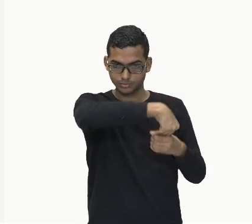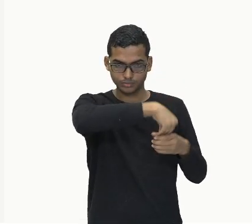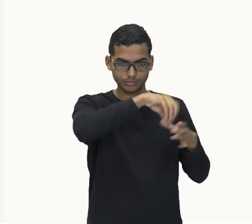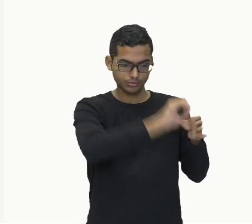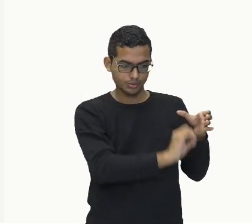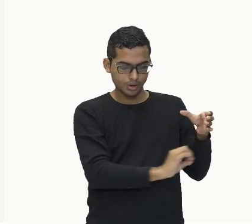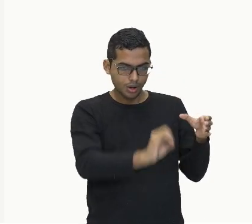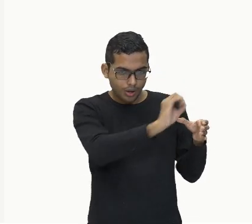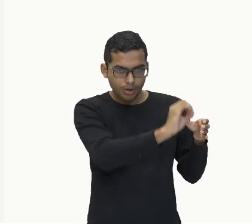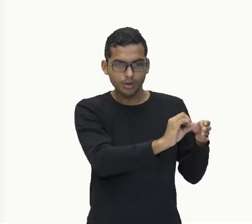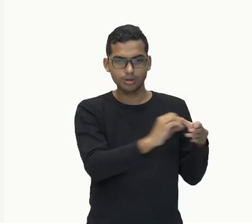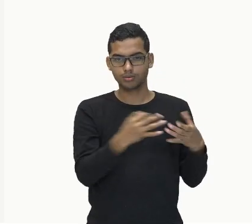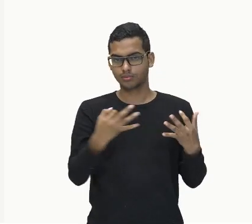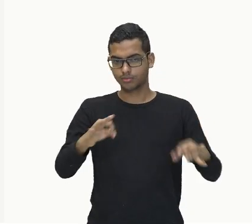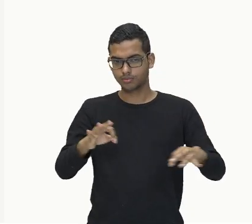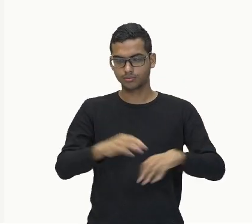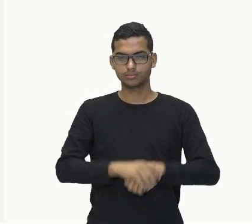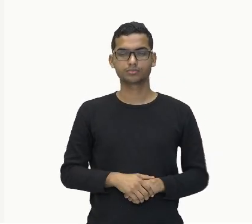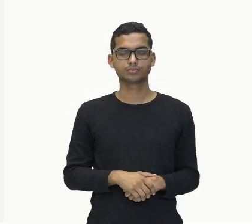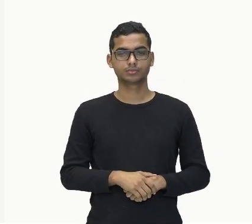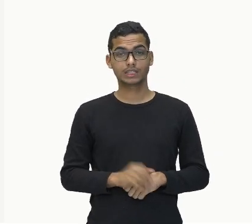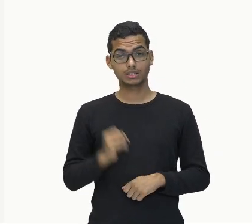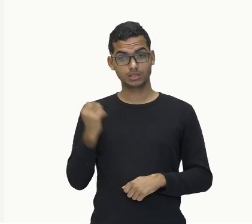são brancas.